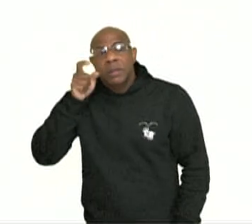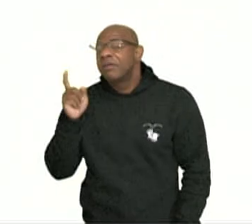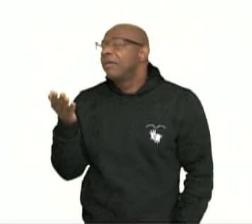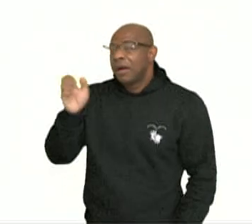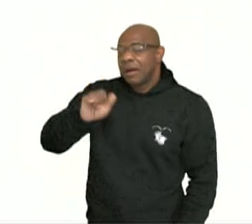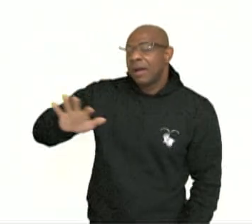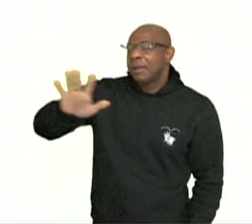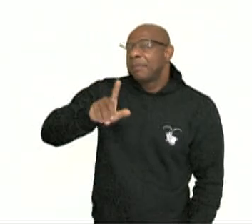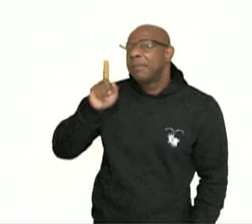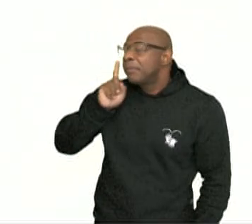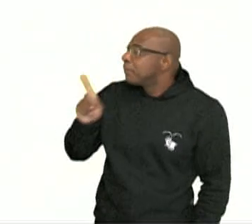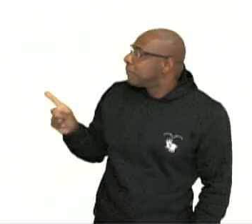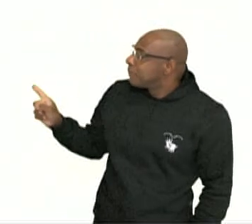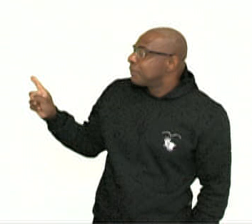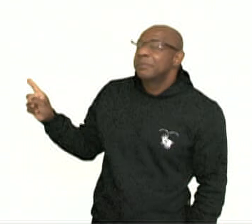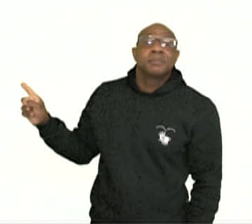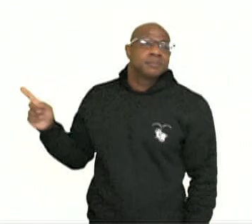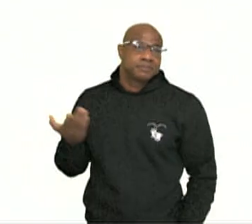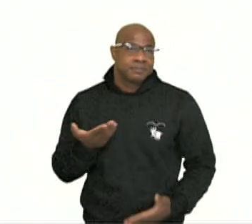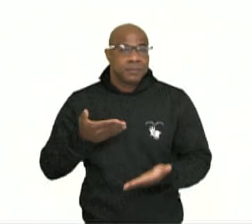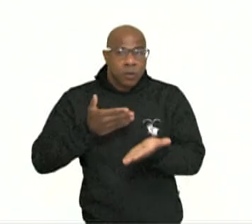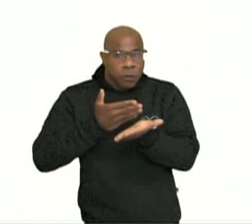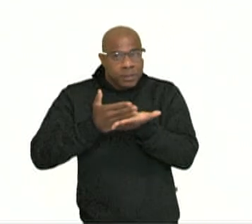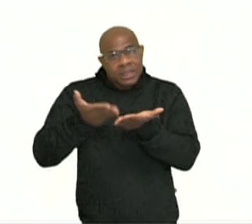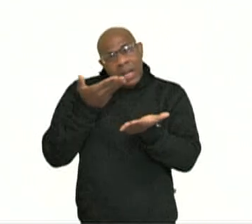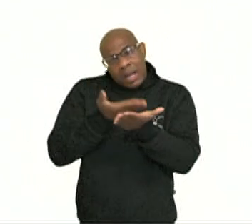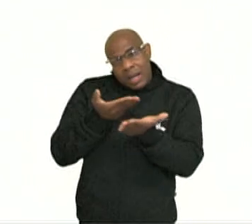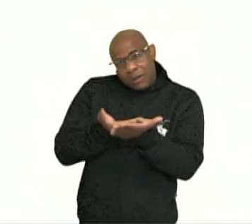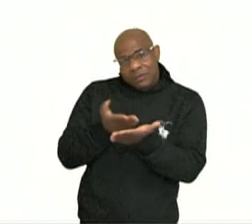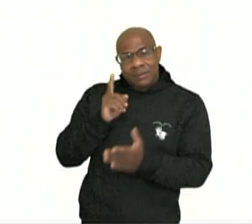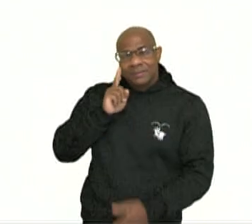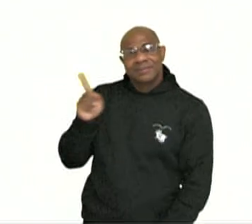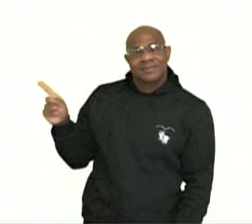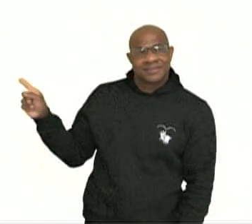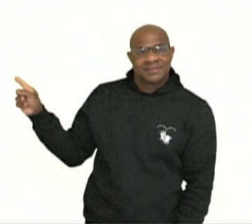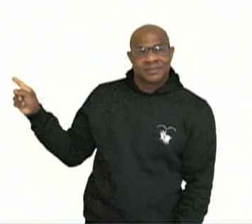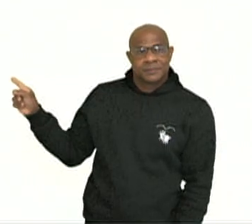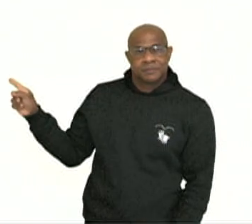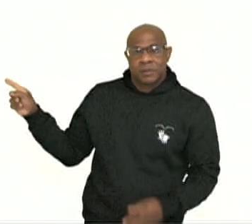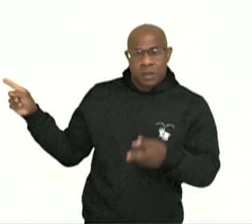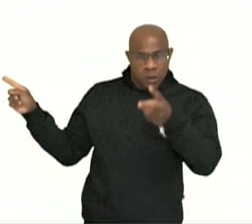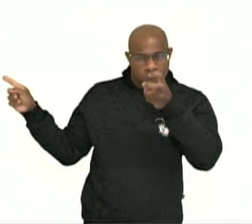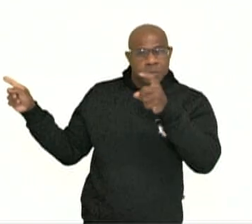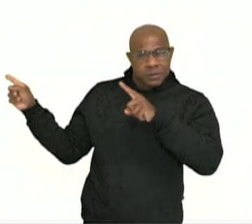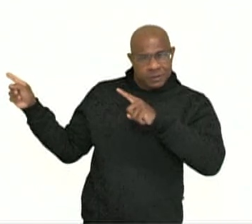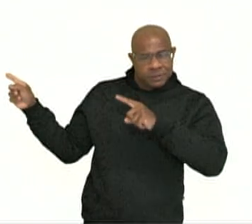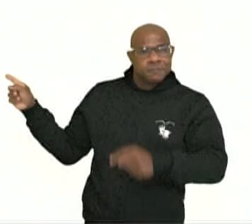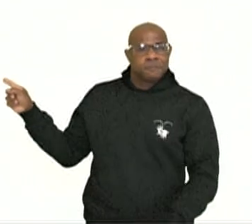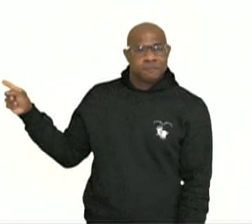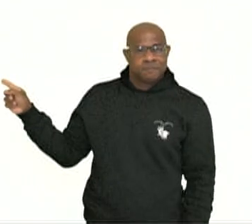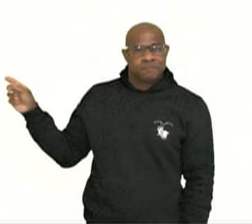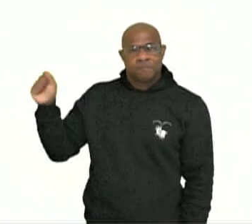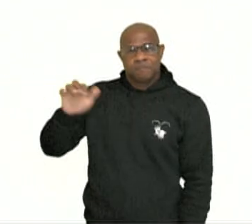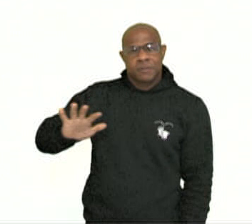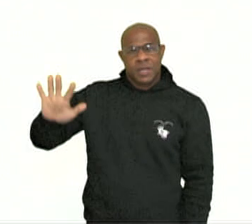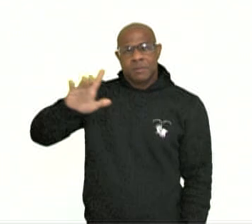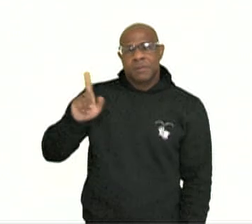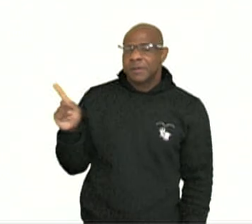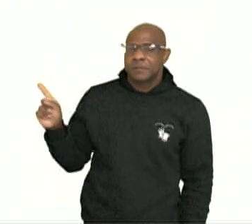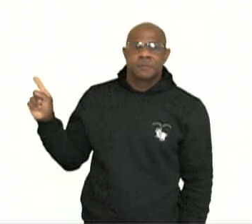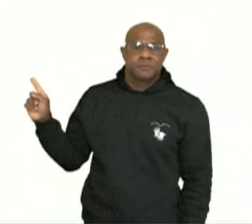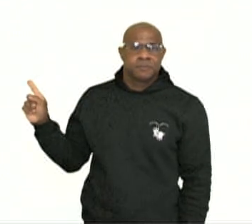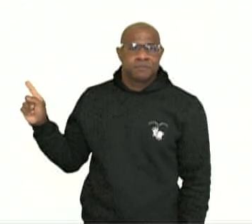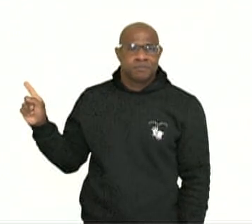aqui comigo. Venha cá, para começarmos a nossa aula. É isso mesmo, nós vamos observar essa imagem aqui, ó.